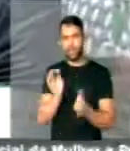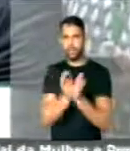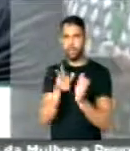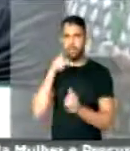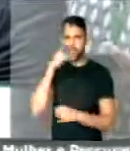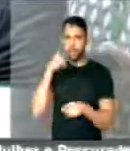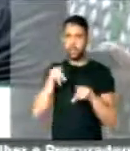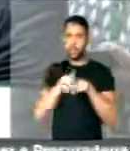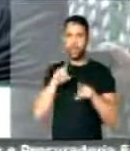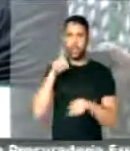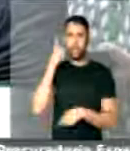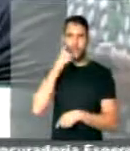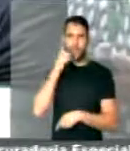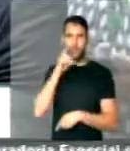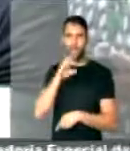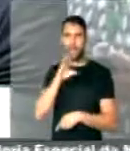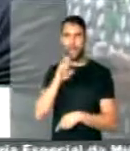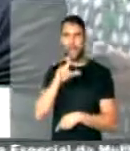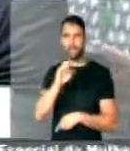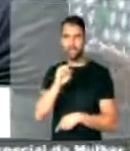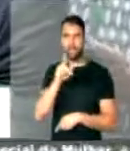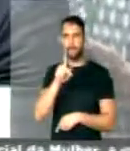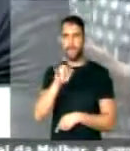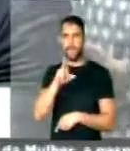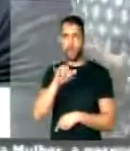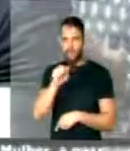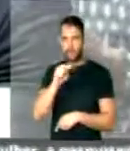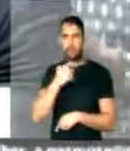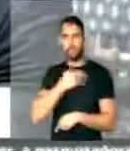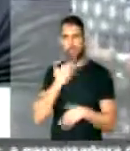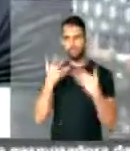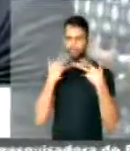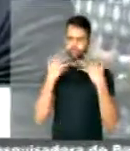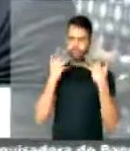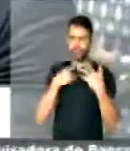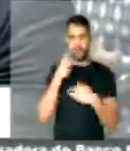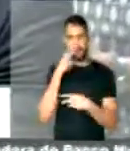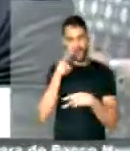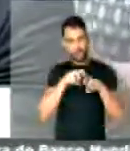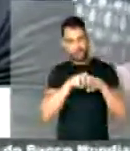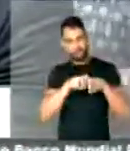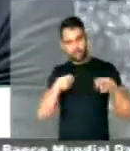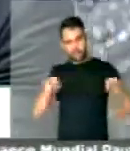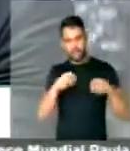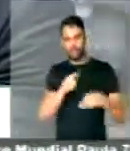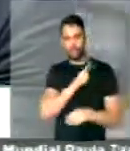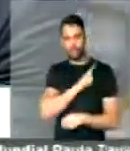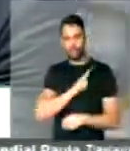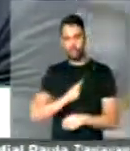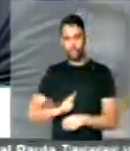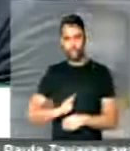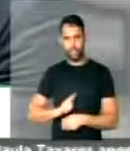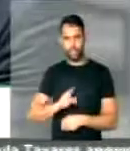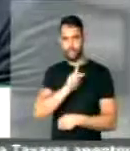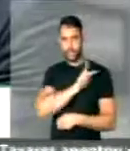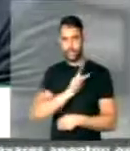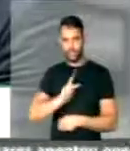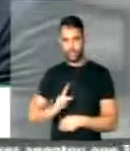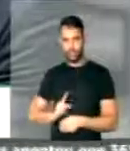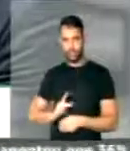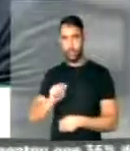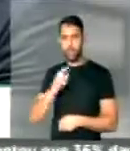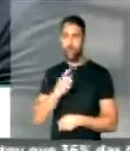também, a deputada Creuza Pereira. É uma satisfação ver essa mesa dirigente hoje sendo ocupada